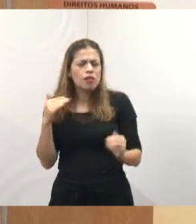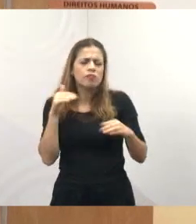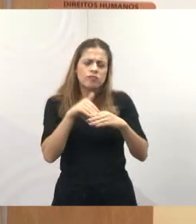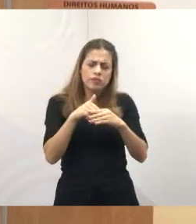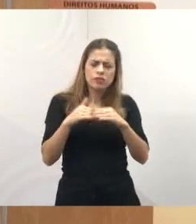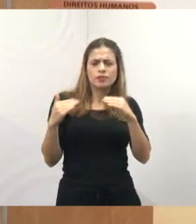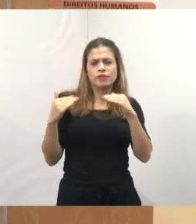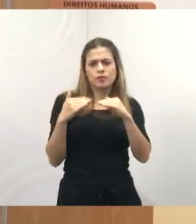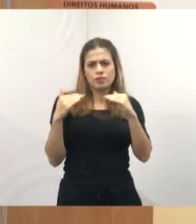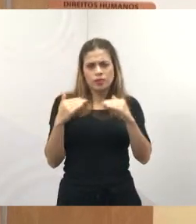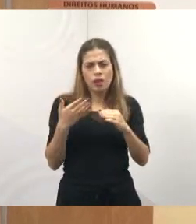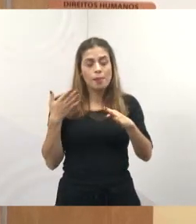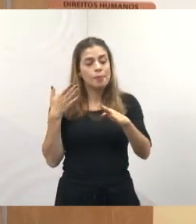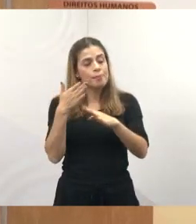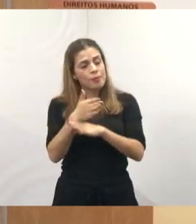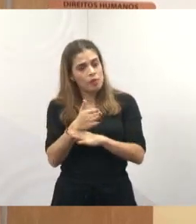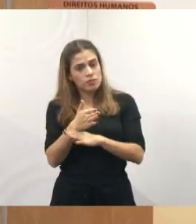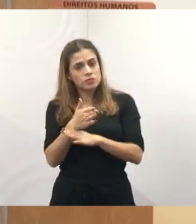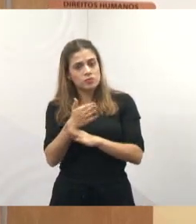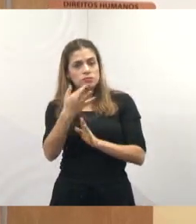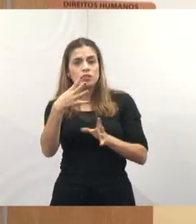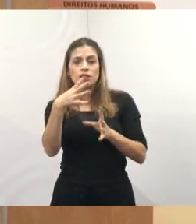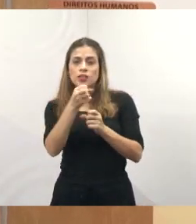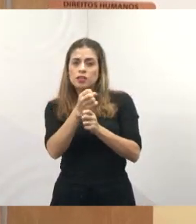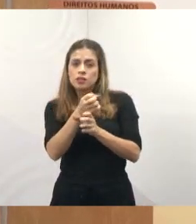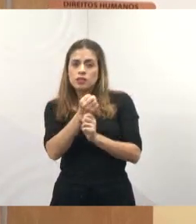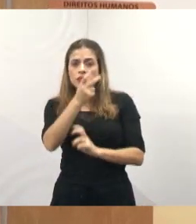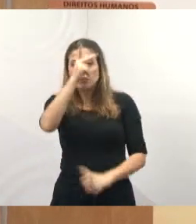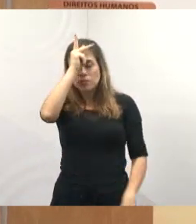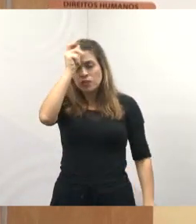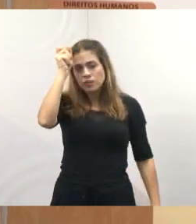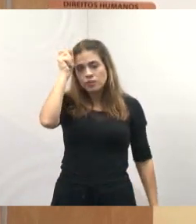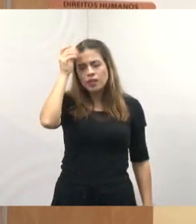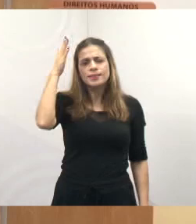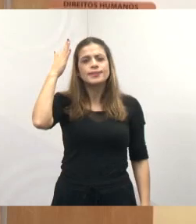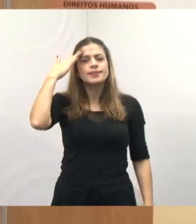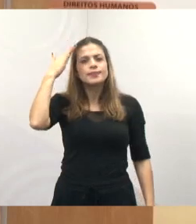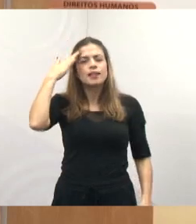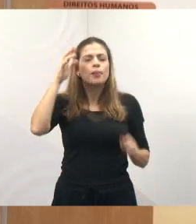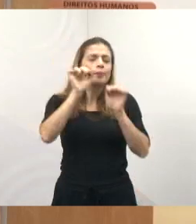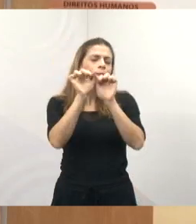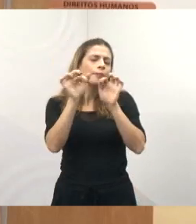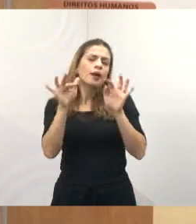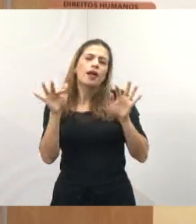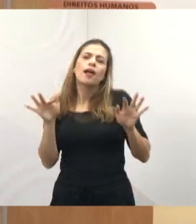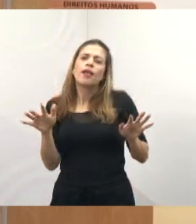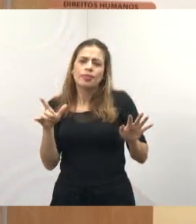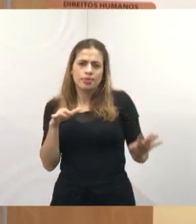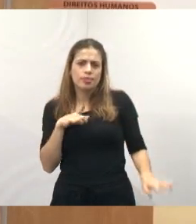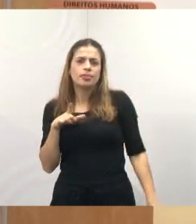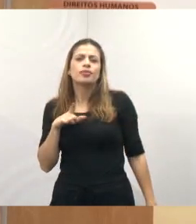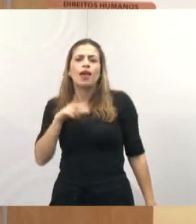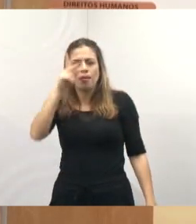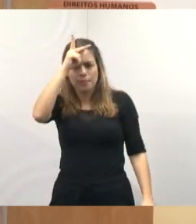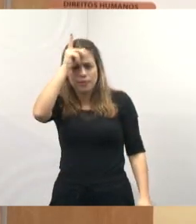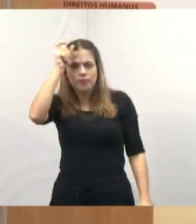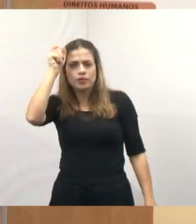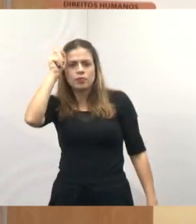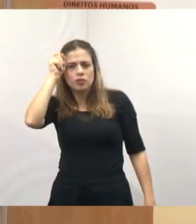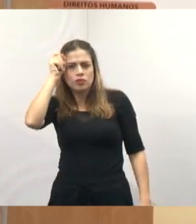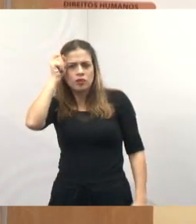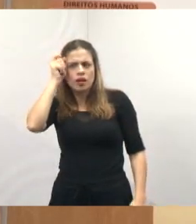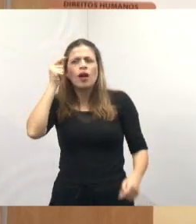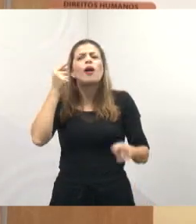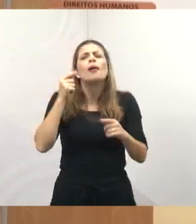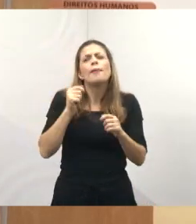favorável aí a aprovação das contas do prefeito, porque sabe que a transparência existe no prefeito Isaías. Pode ter qualquer outra diferença